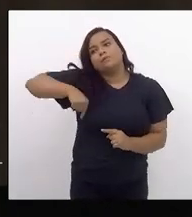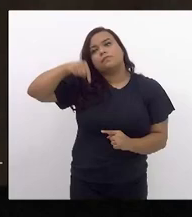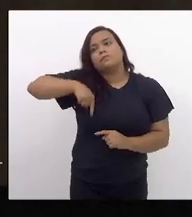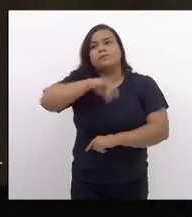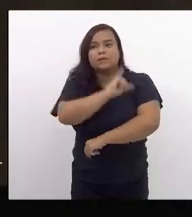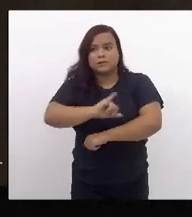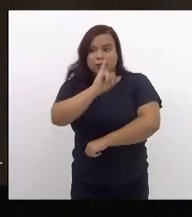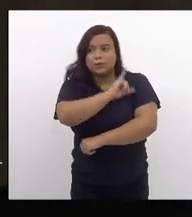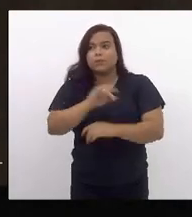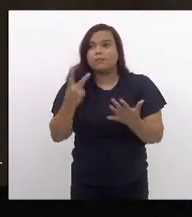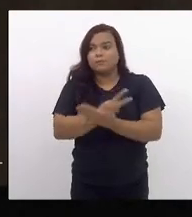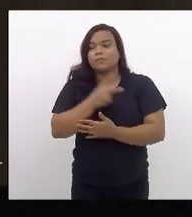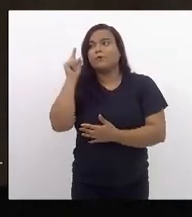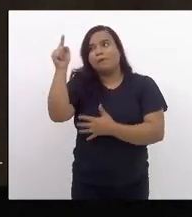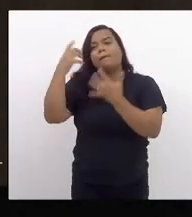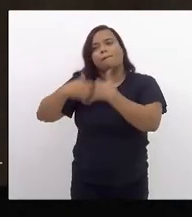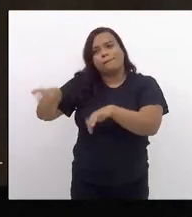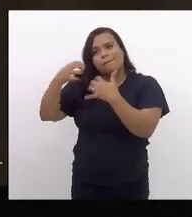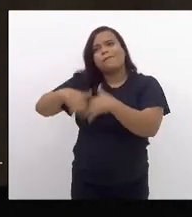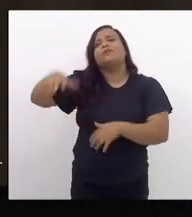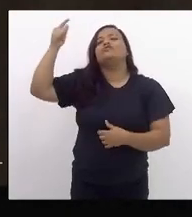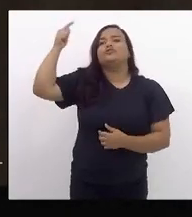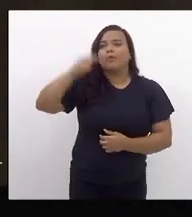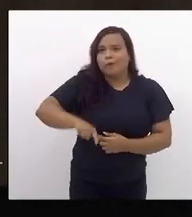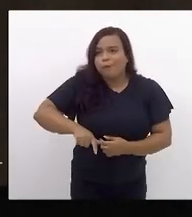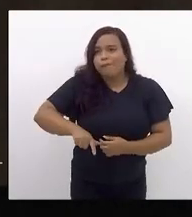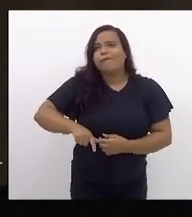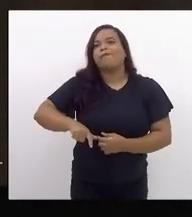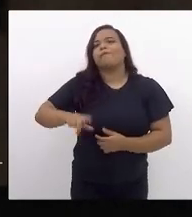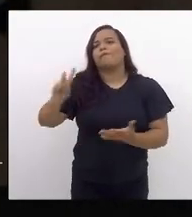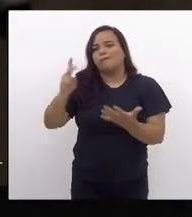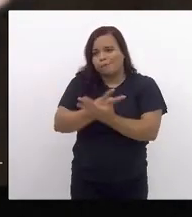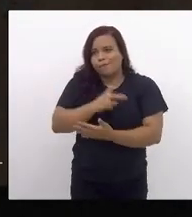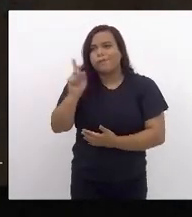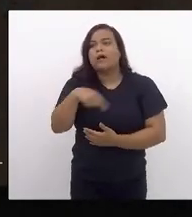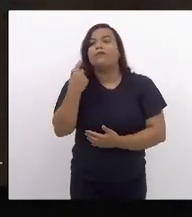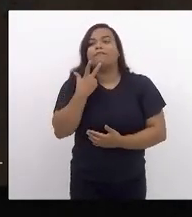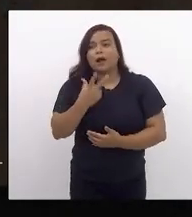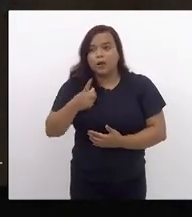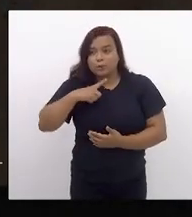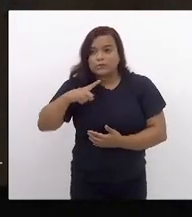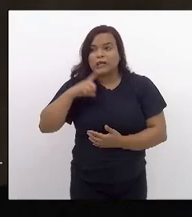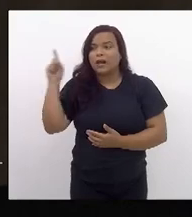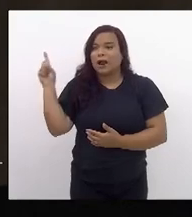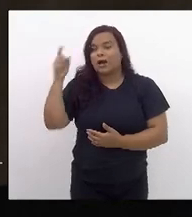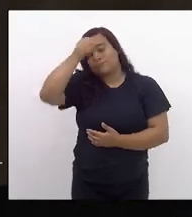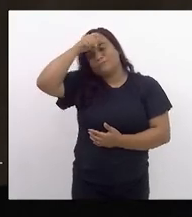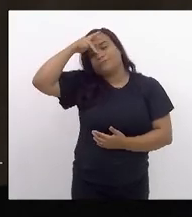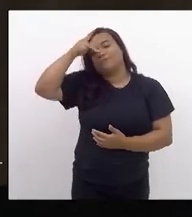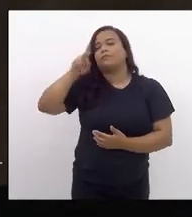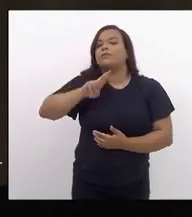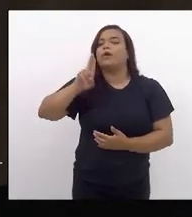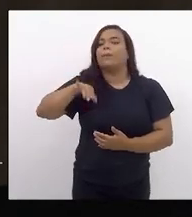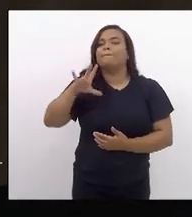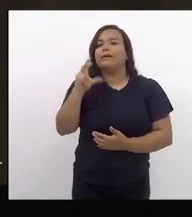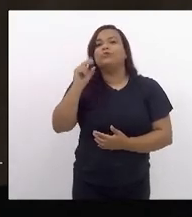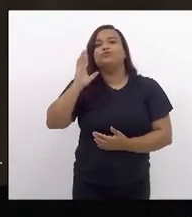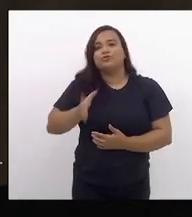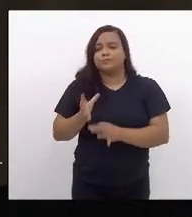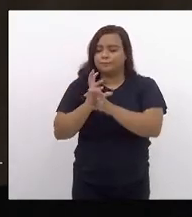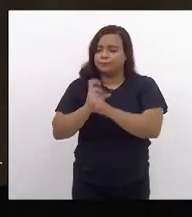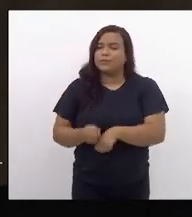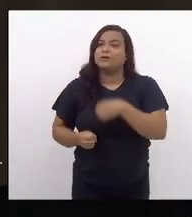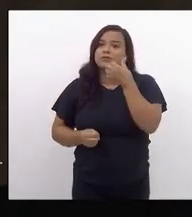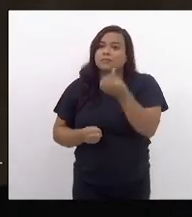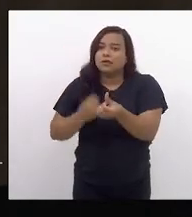Janeiro, Petrópolis, aliás, de novo, viveu um drama, todos nós falamos com o Rubinho novamente, já são, parece que, 6 mortos,